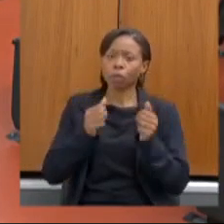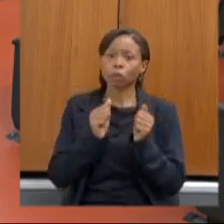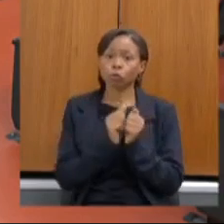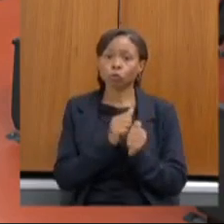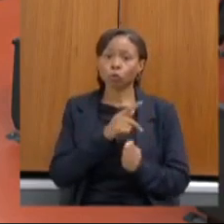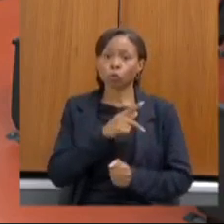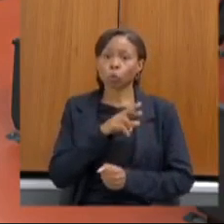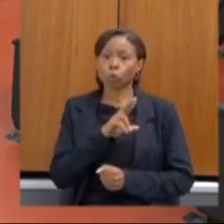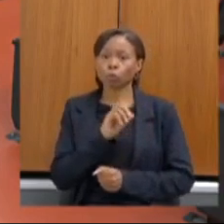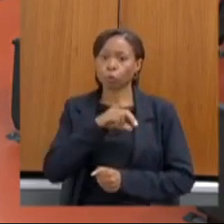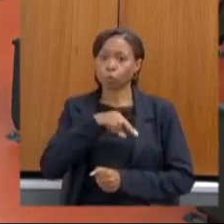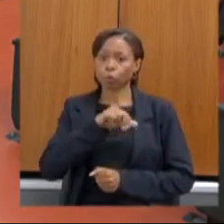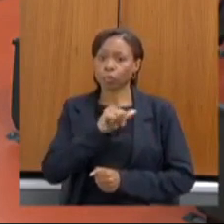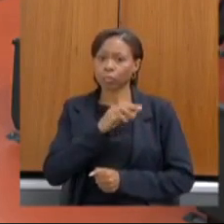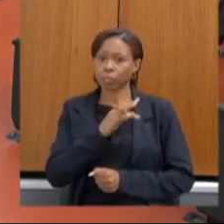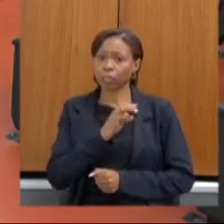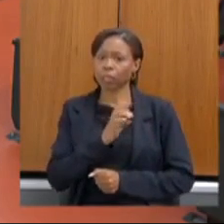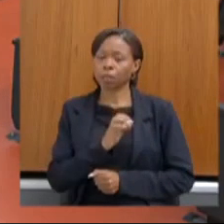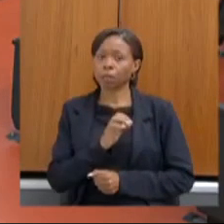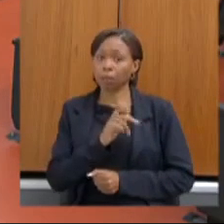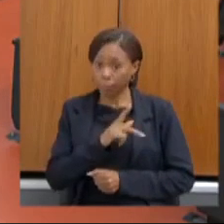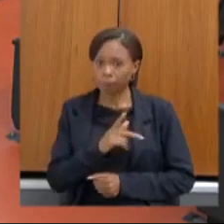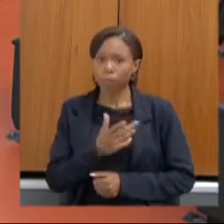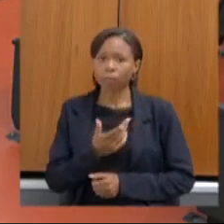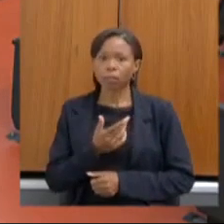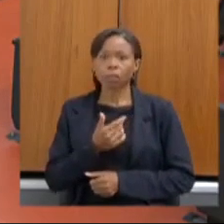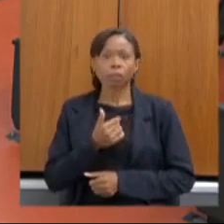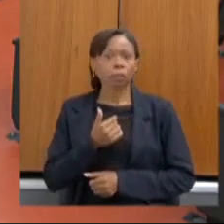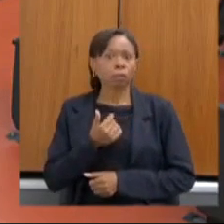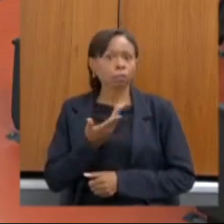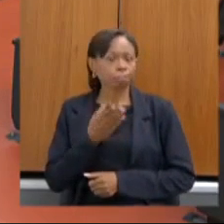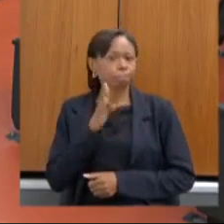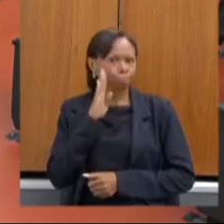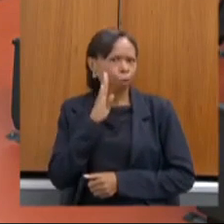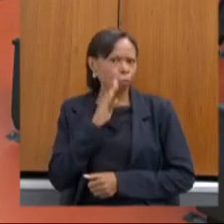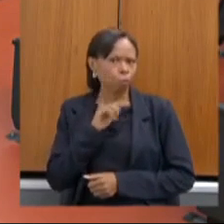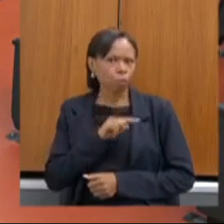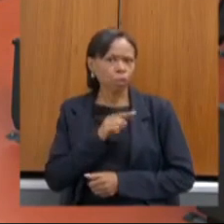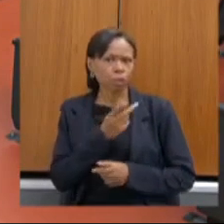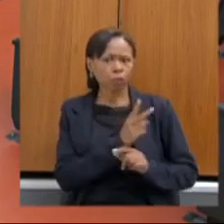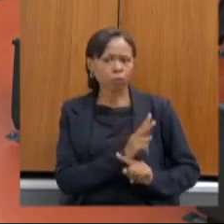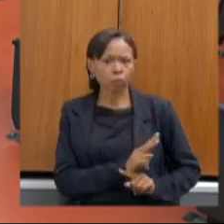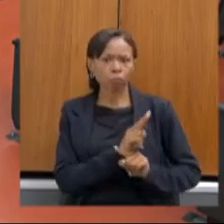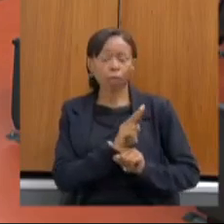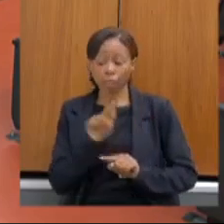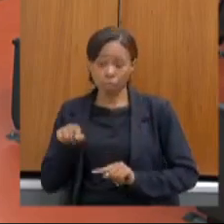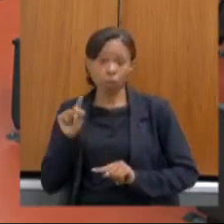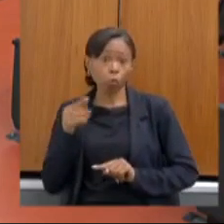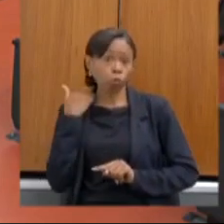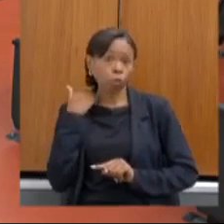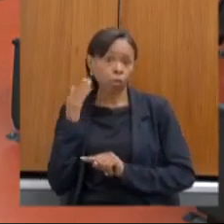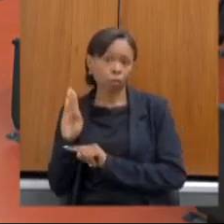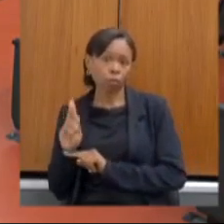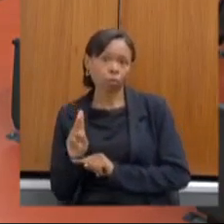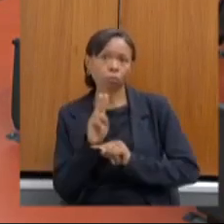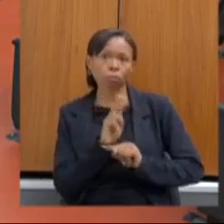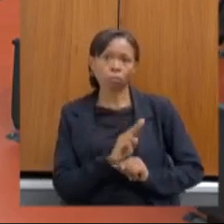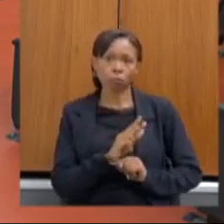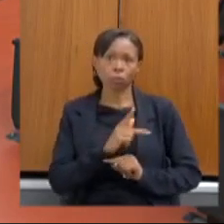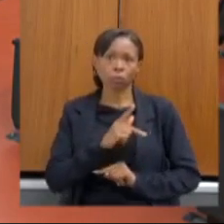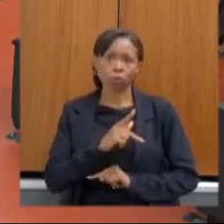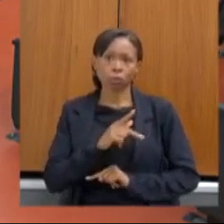pronap sendo um dos bancos que mais conseguiu emprestar conamp pronap